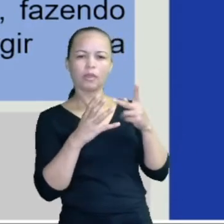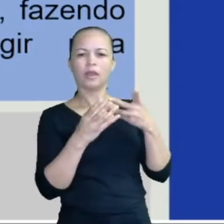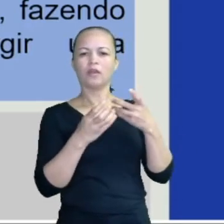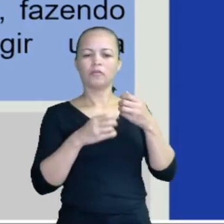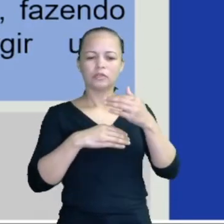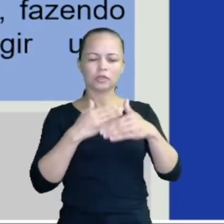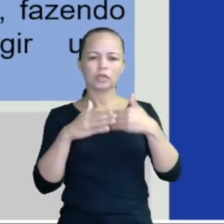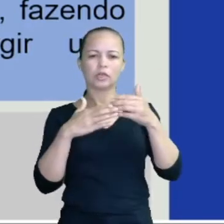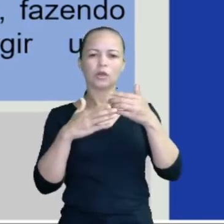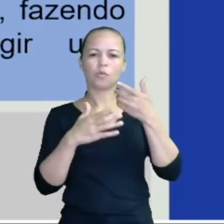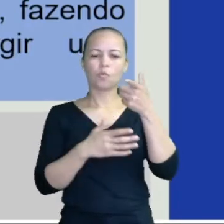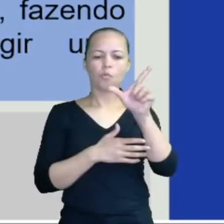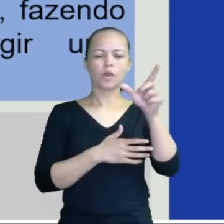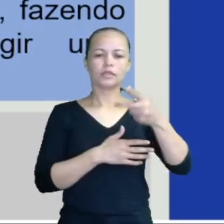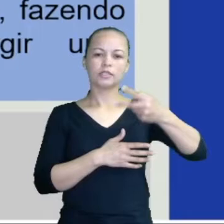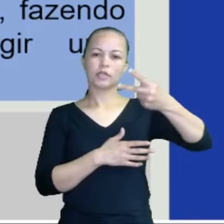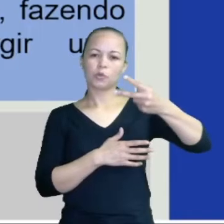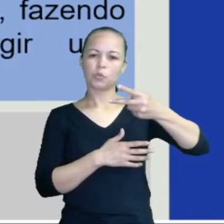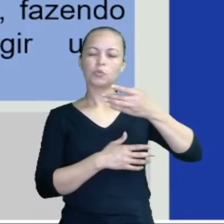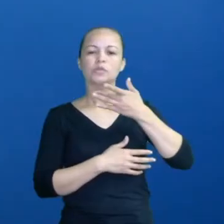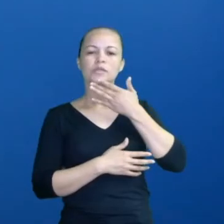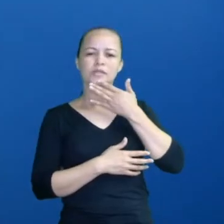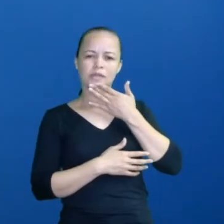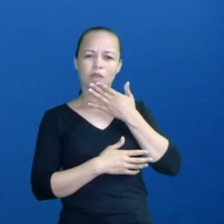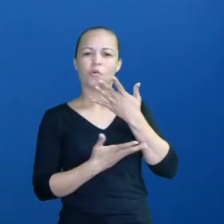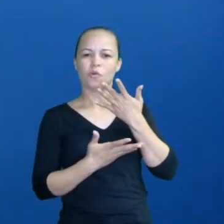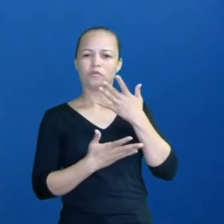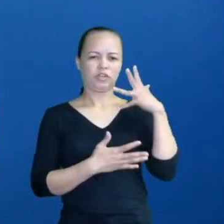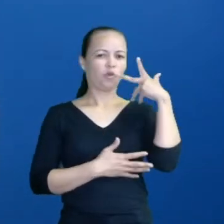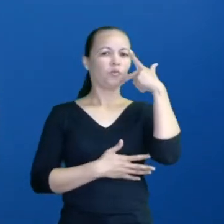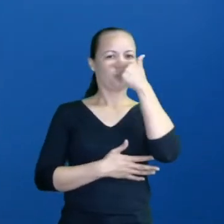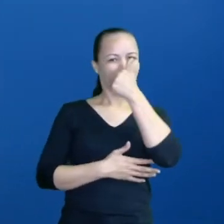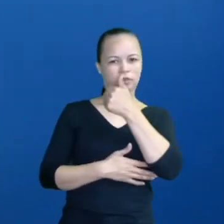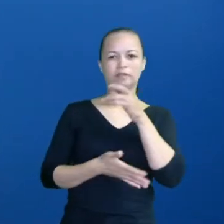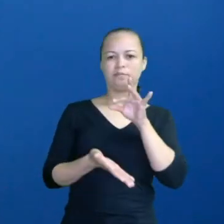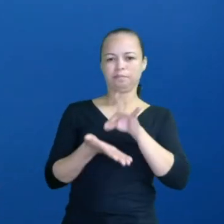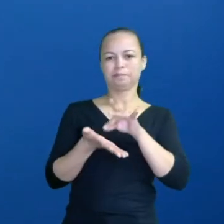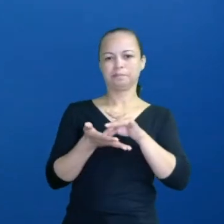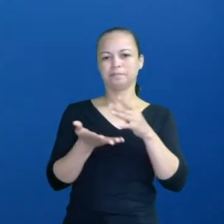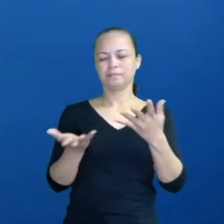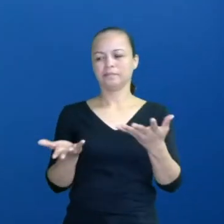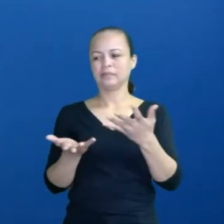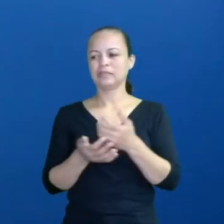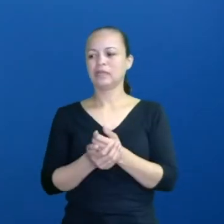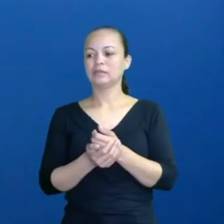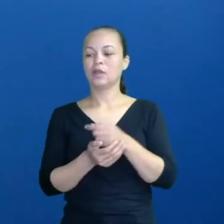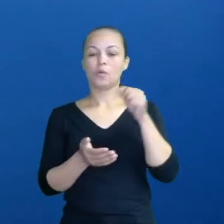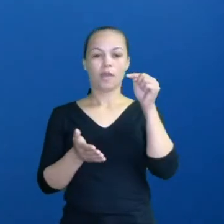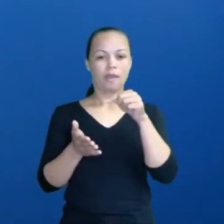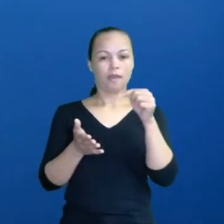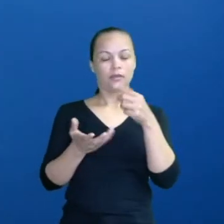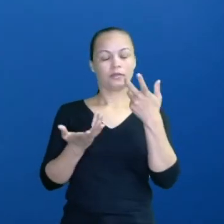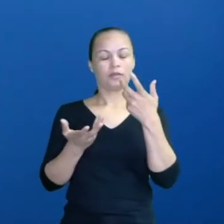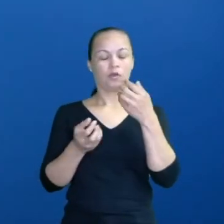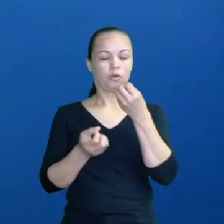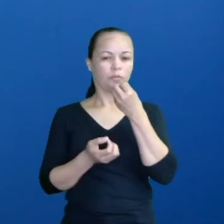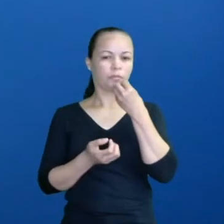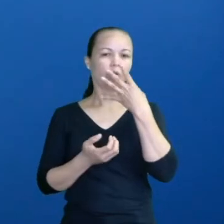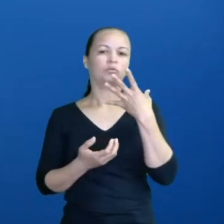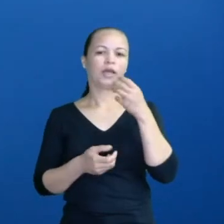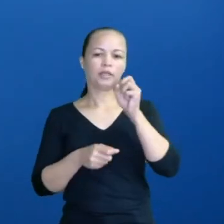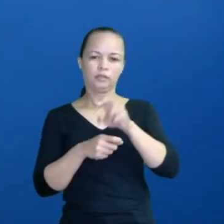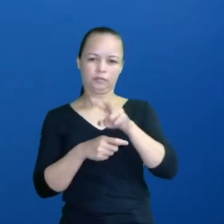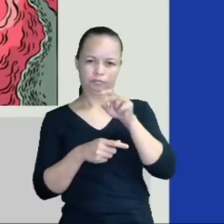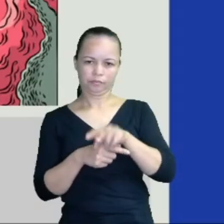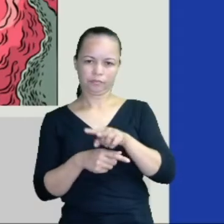surgir uma segunda cor. Como elas ficam bonitas, não é verdade? Então, esse é um dos benefícios dos vírus. Vamos